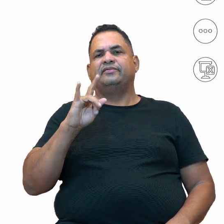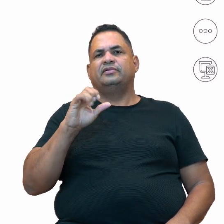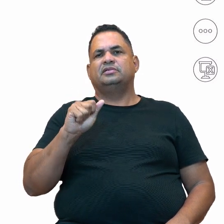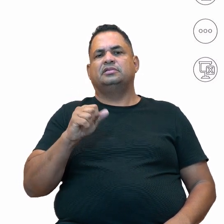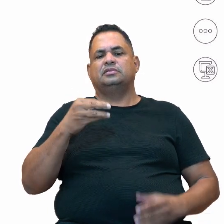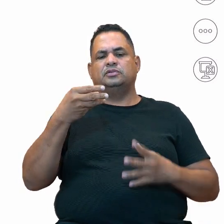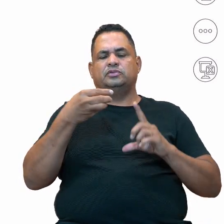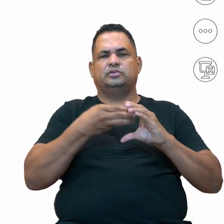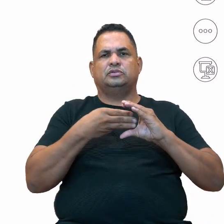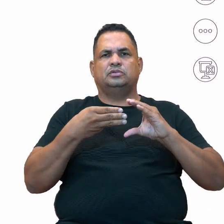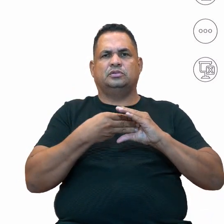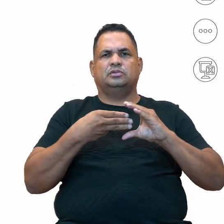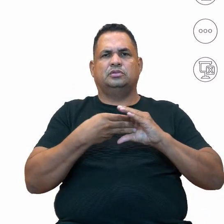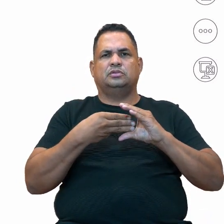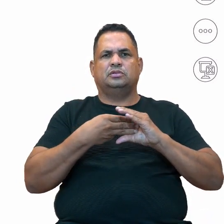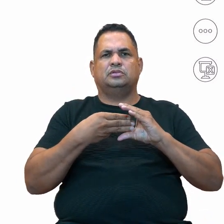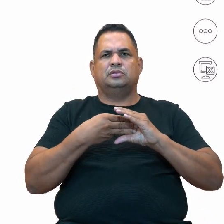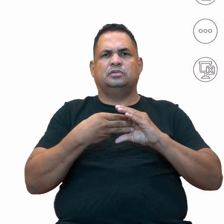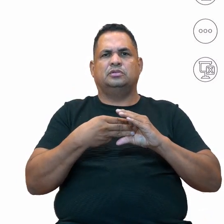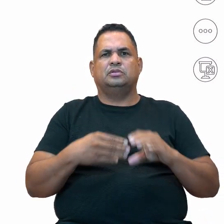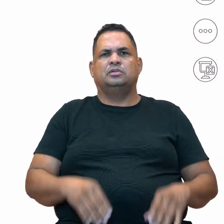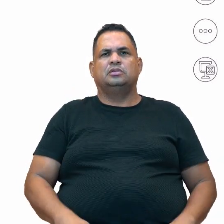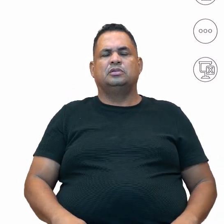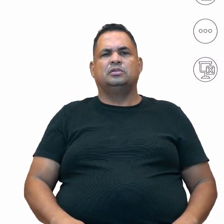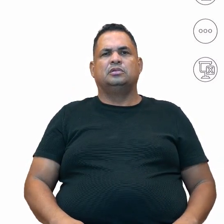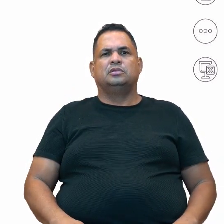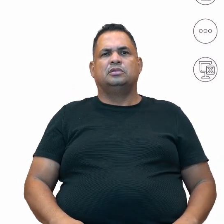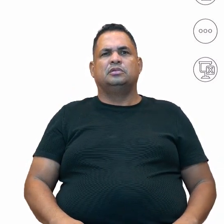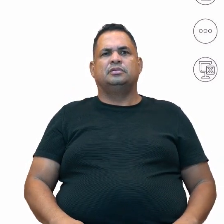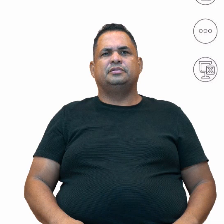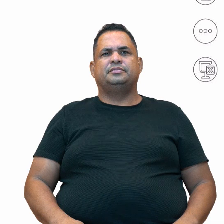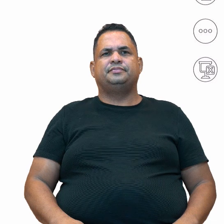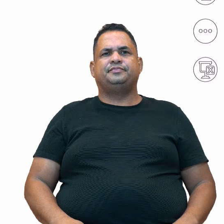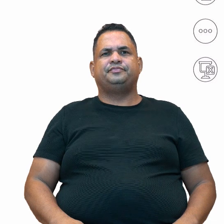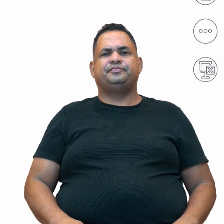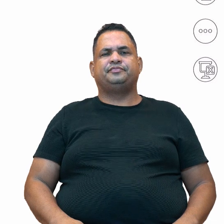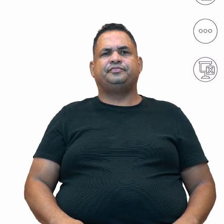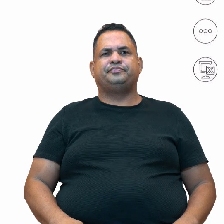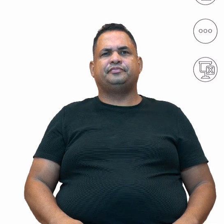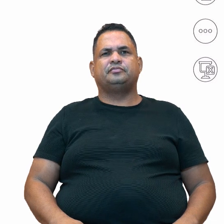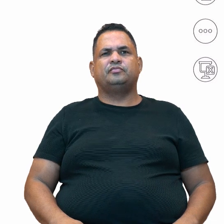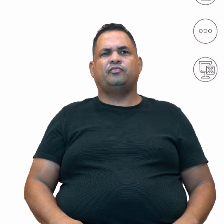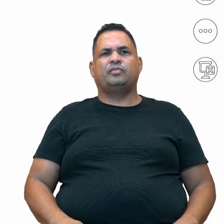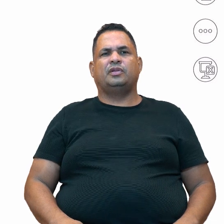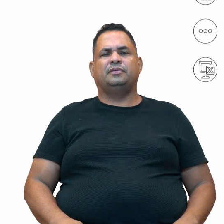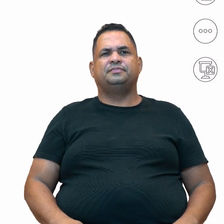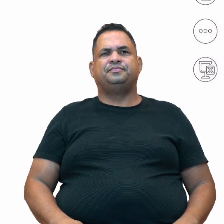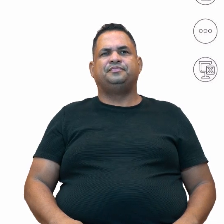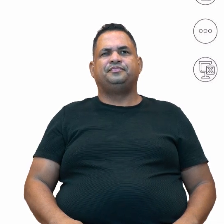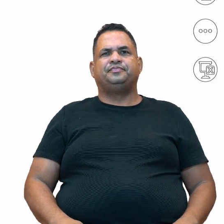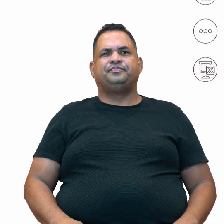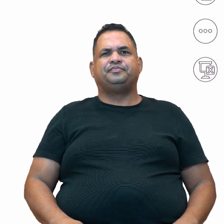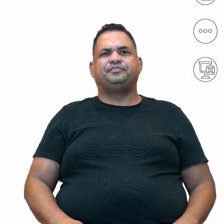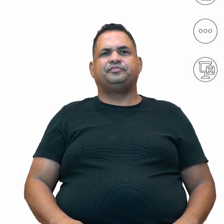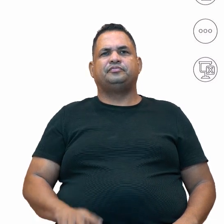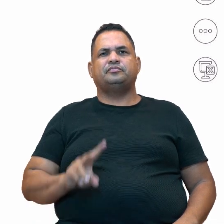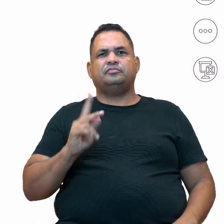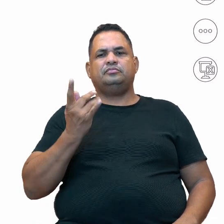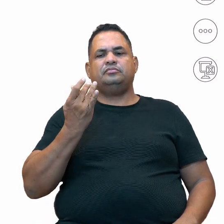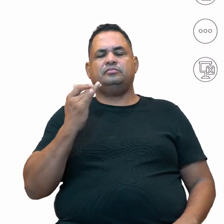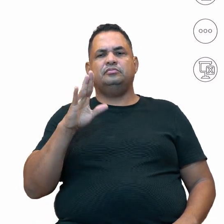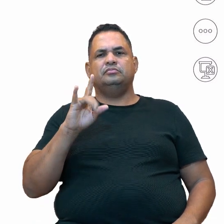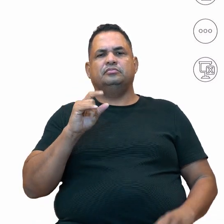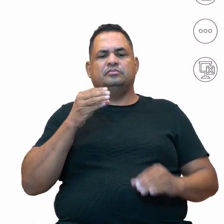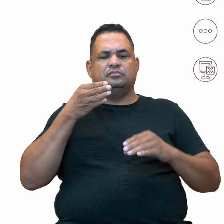organismos que são heterótrofos por absorção, os únicos, né? Heterótrofos por absorção. Essas hifas, elas entram